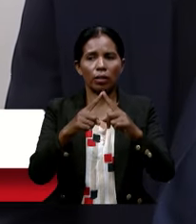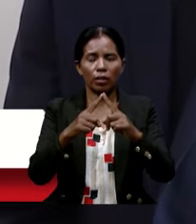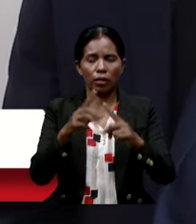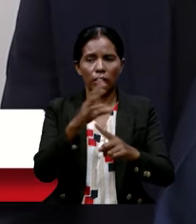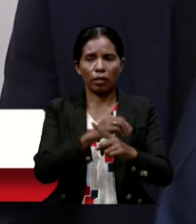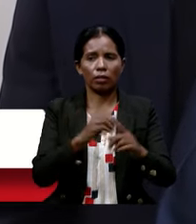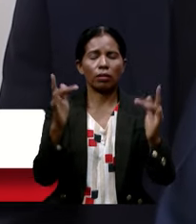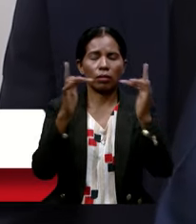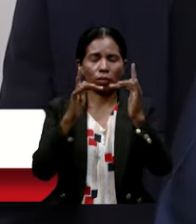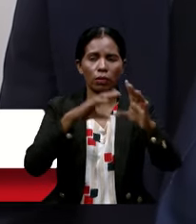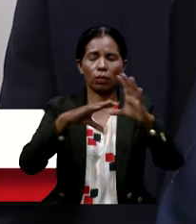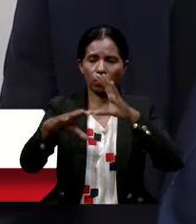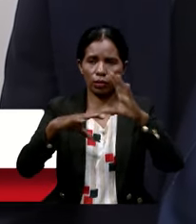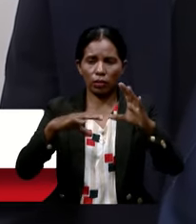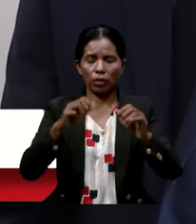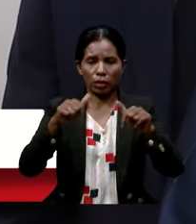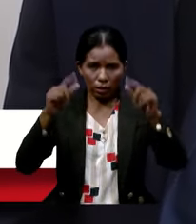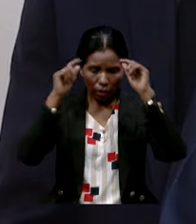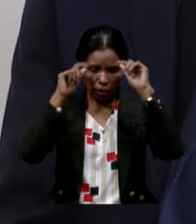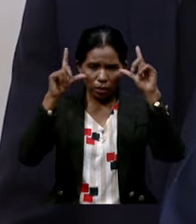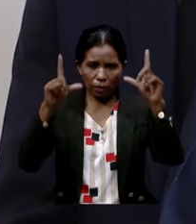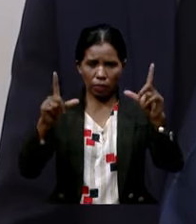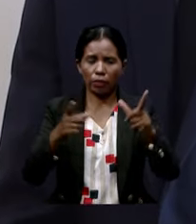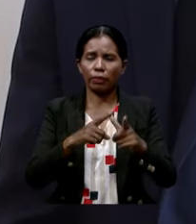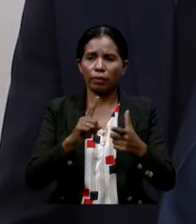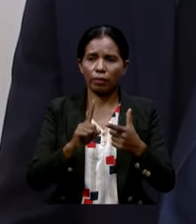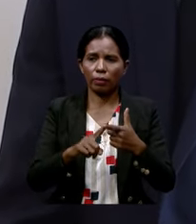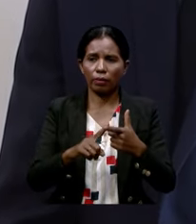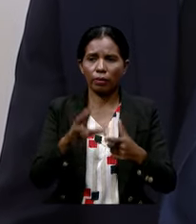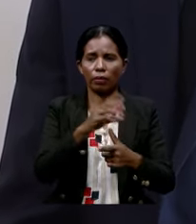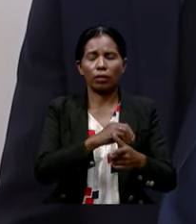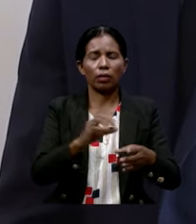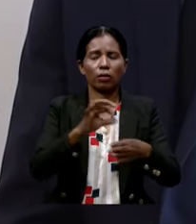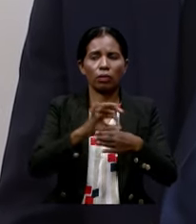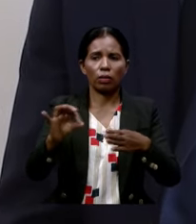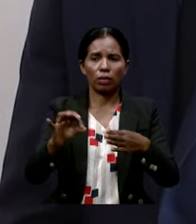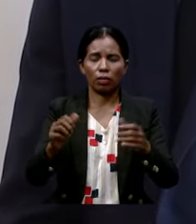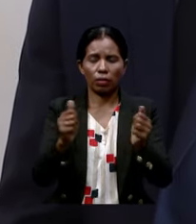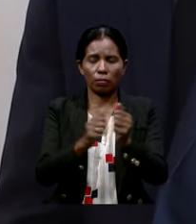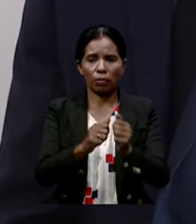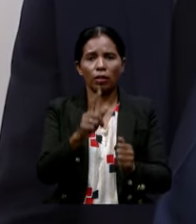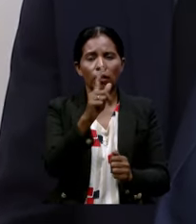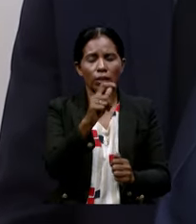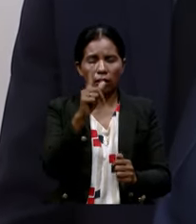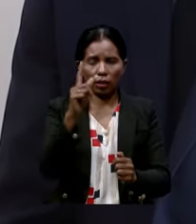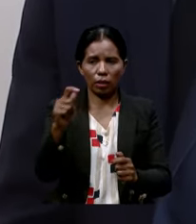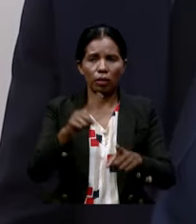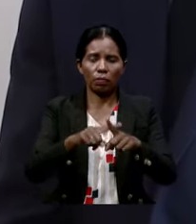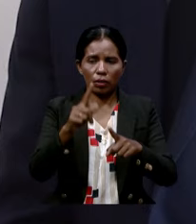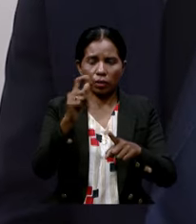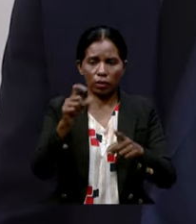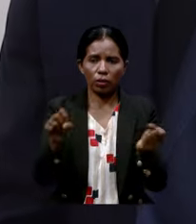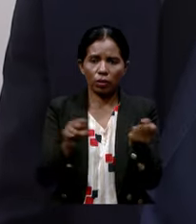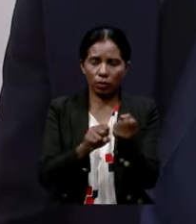Das telecomunicações em Timor e da forma como a Timor Telecom pode